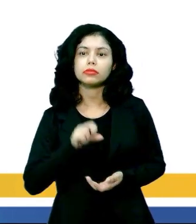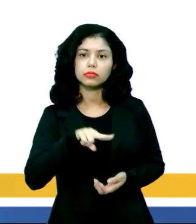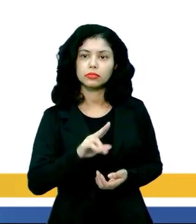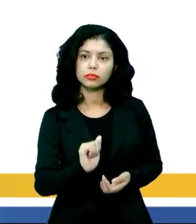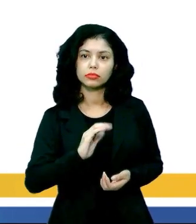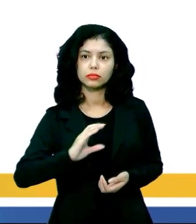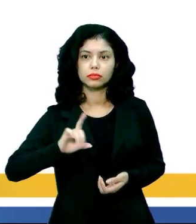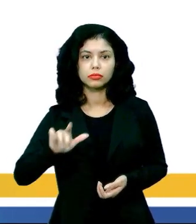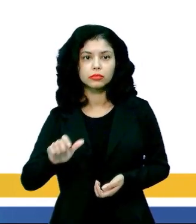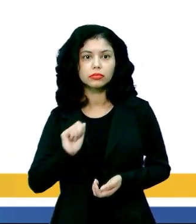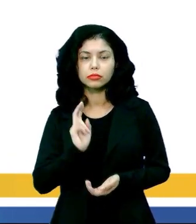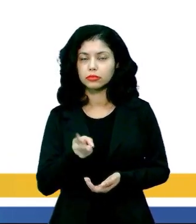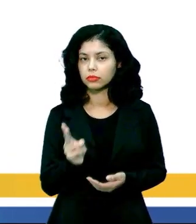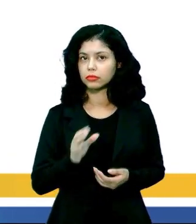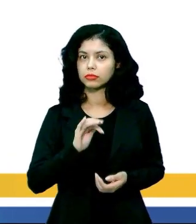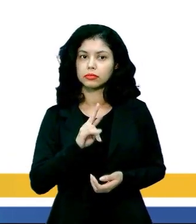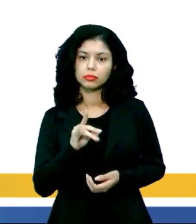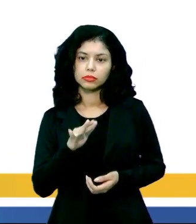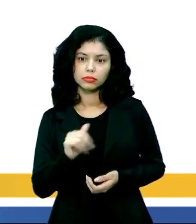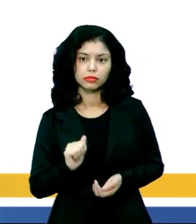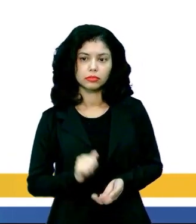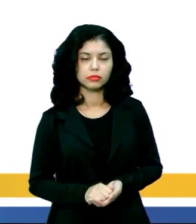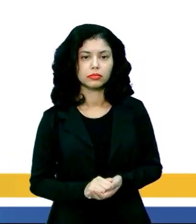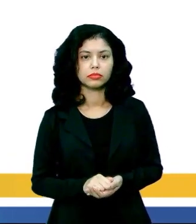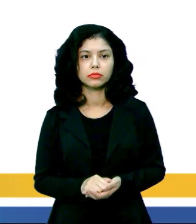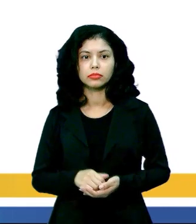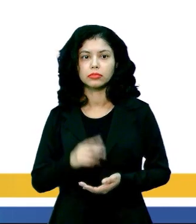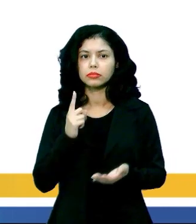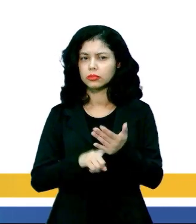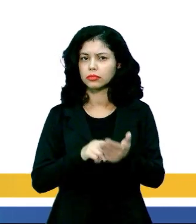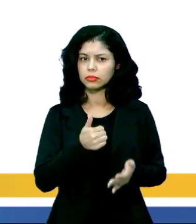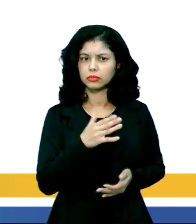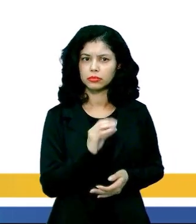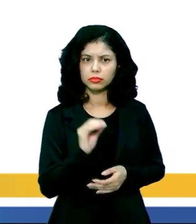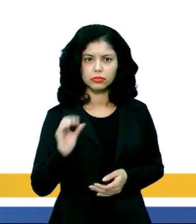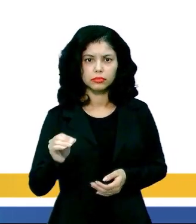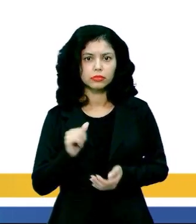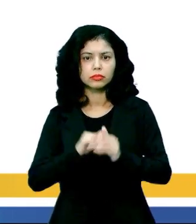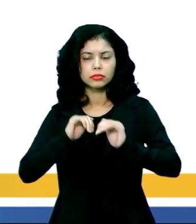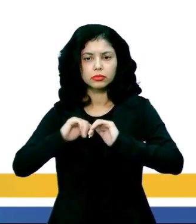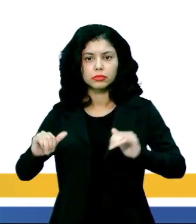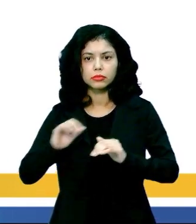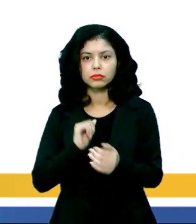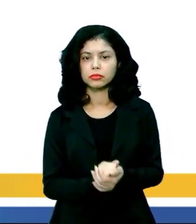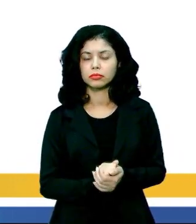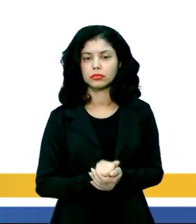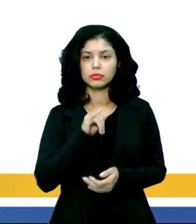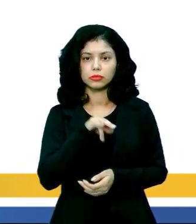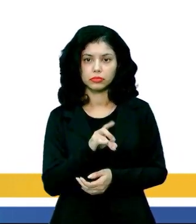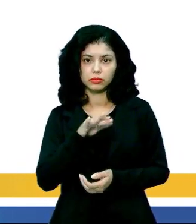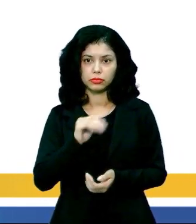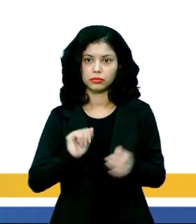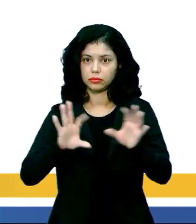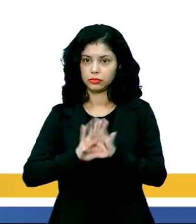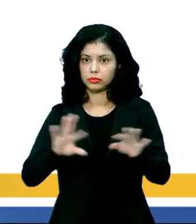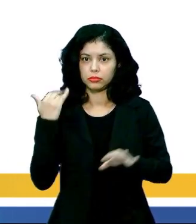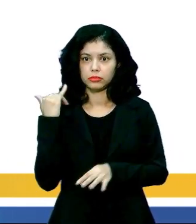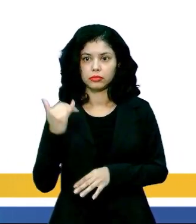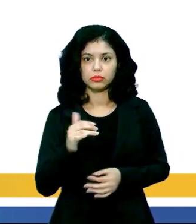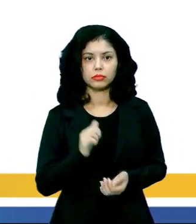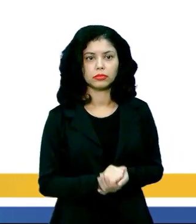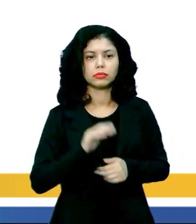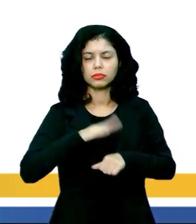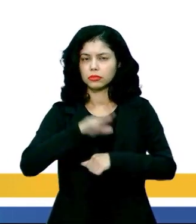uma solução de cloreto de sódio da mesma concentração. Considerando 100% de dissociação, a concentração de íons livres